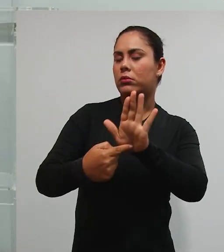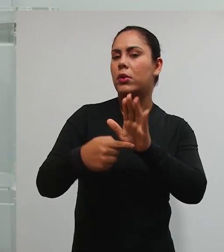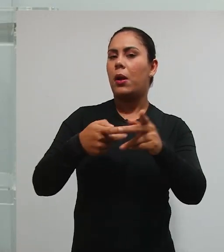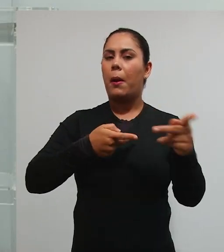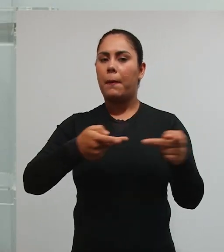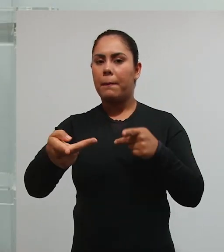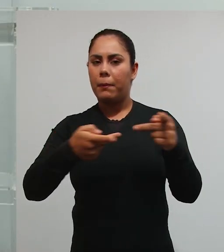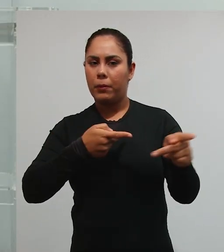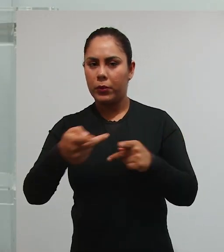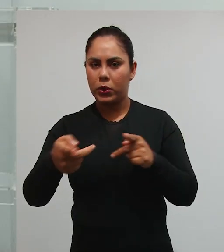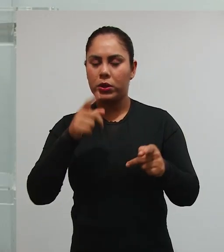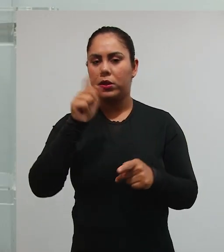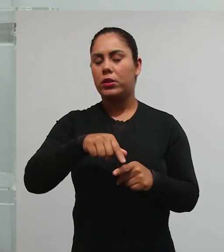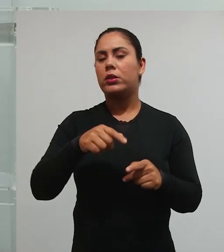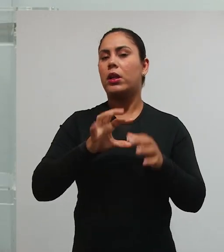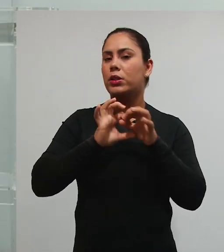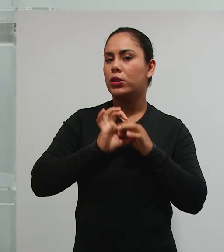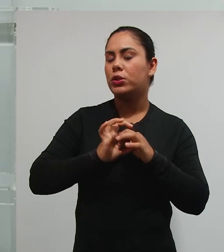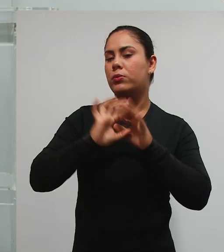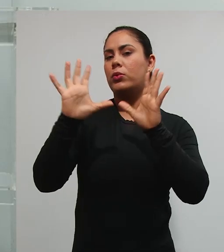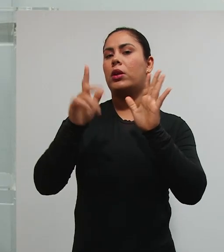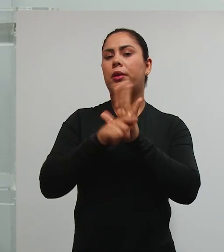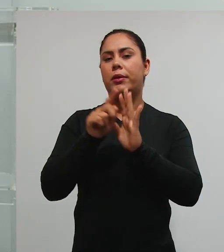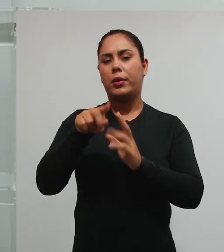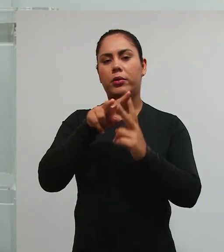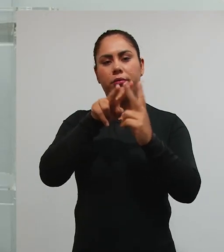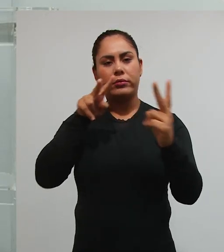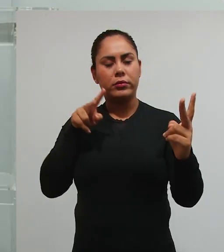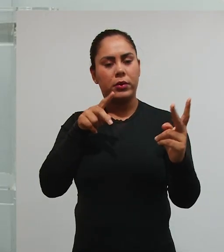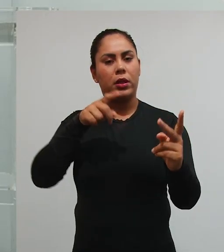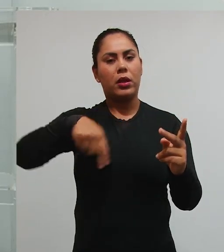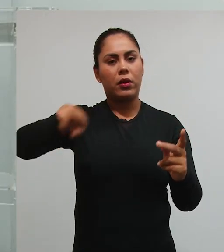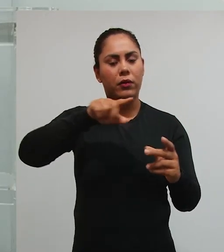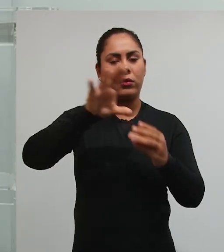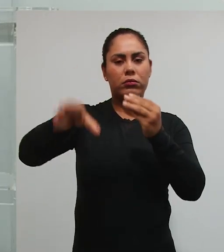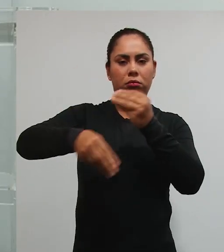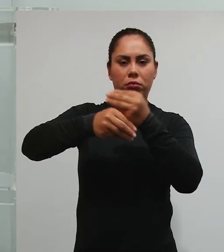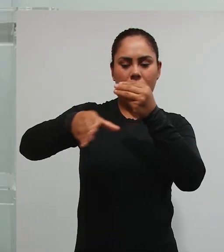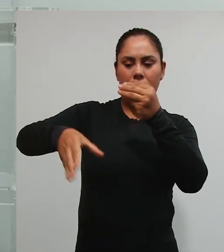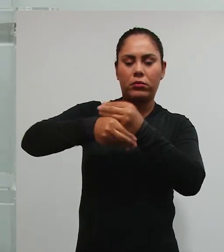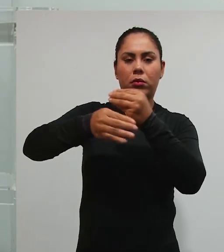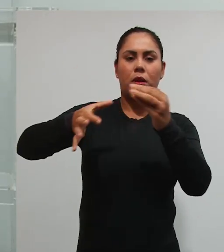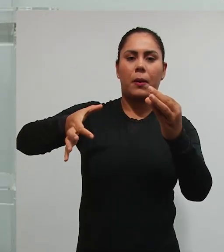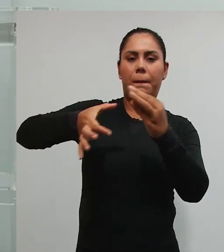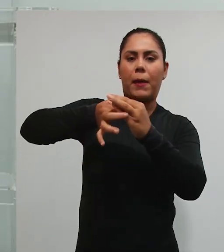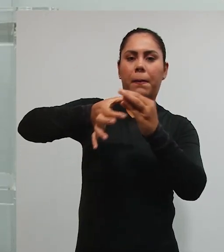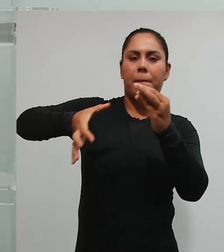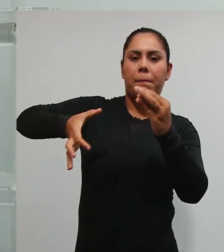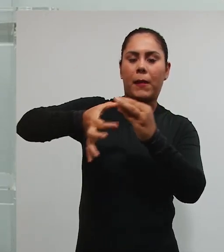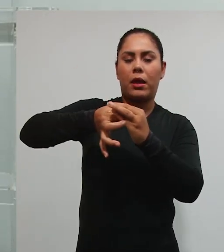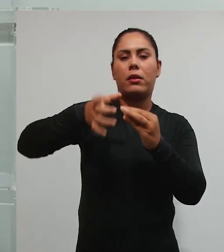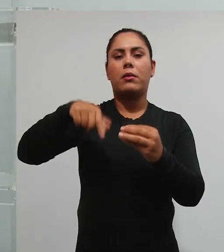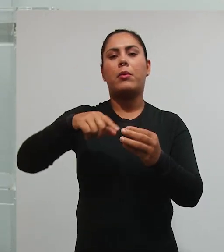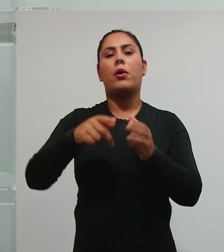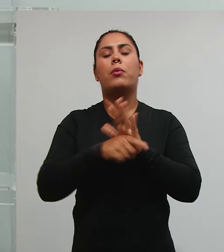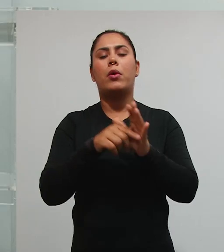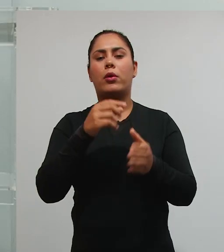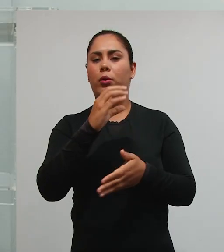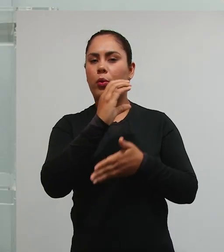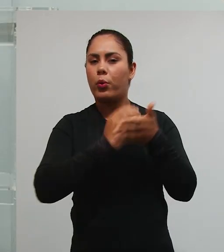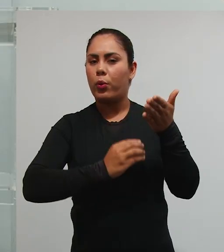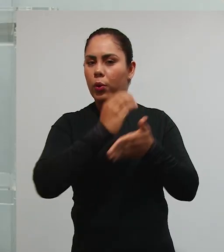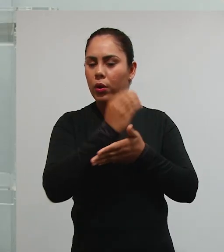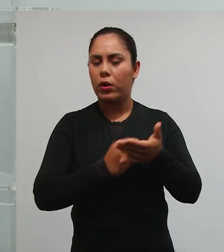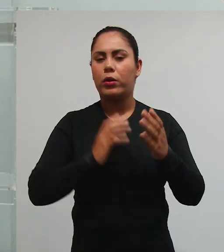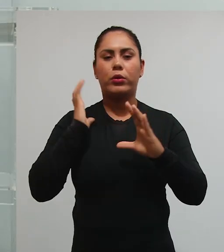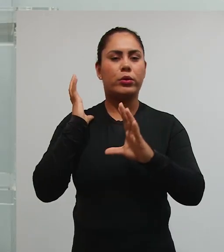postos lá no projeto, que está disponível no ambiente virtual e que foram elencados por cada um dos componentes curriculares.